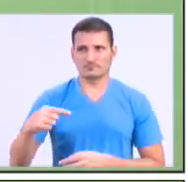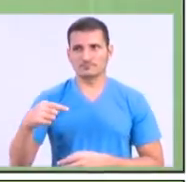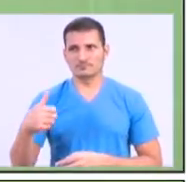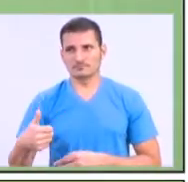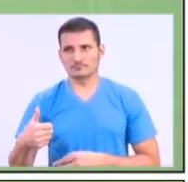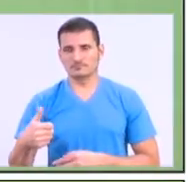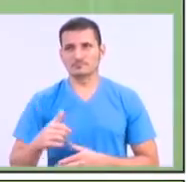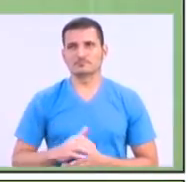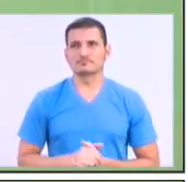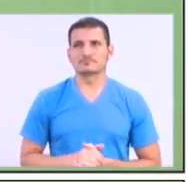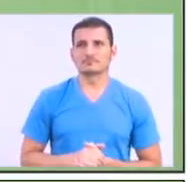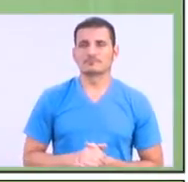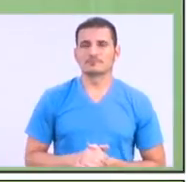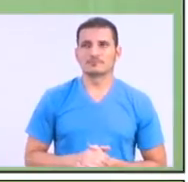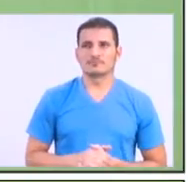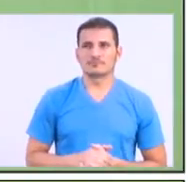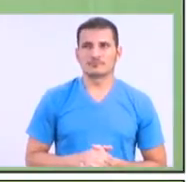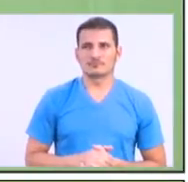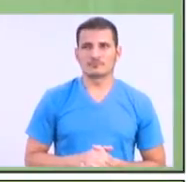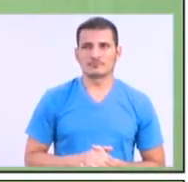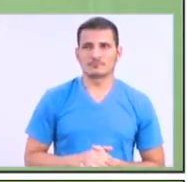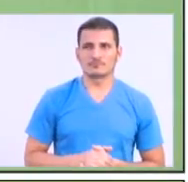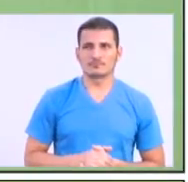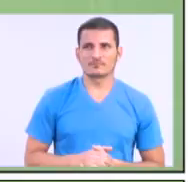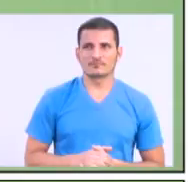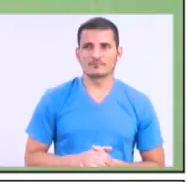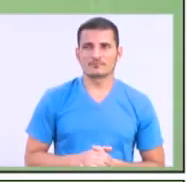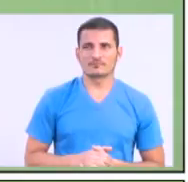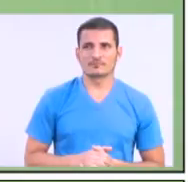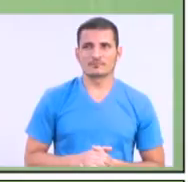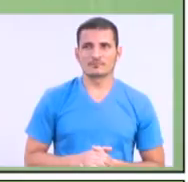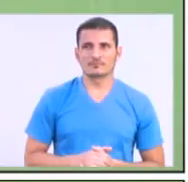Então, em determinado momento, esse laço de repetição,